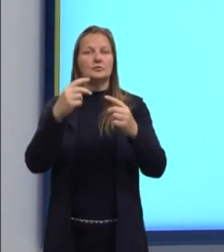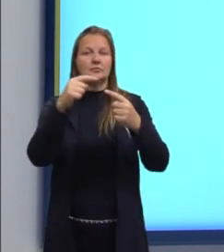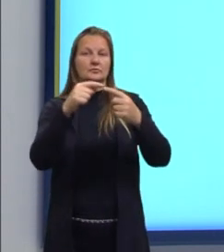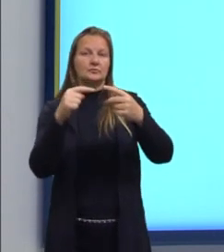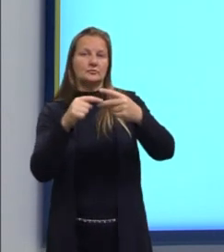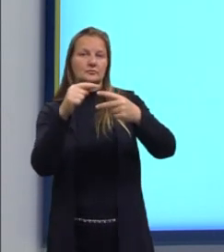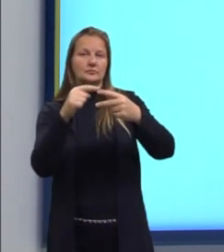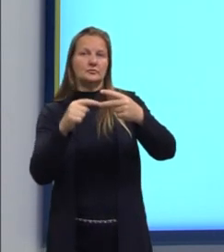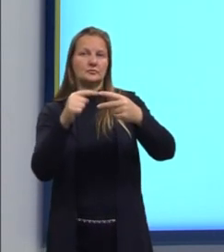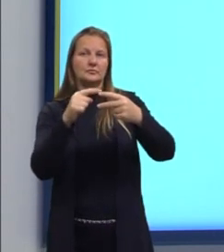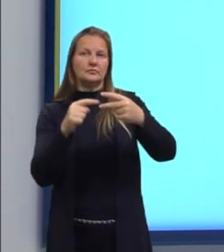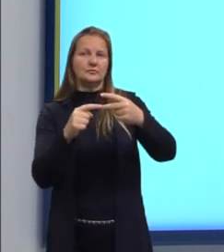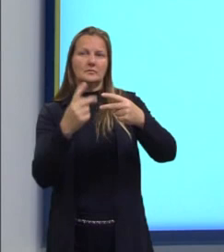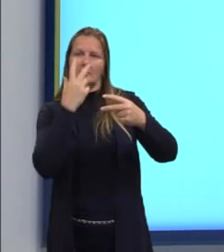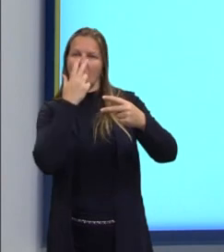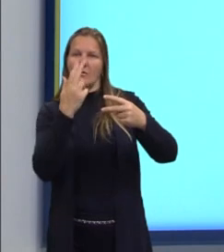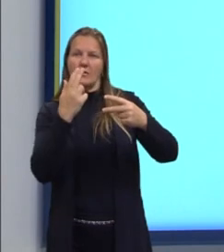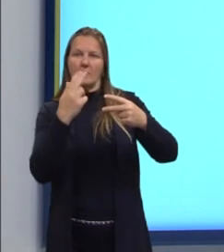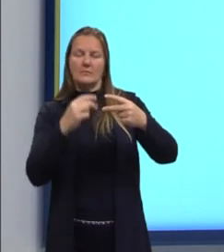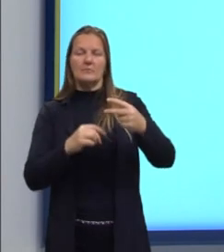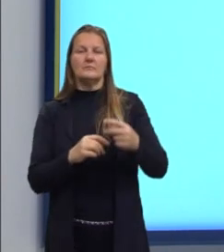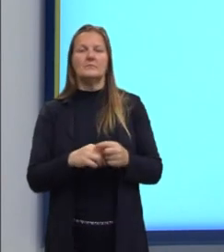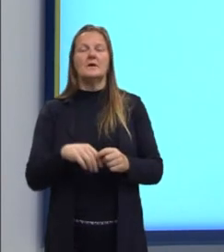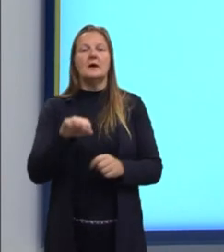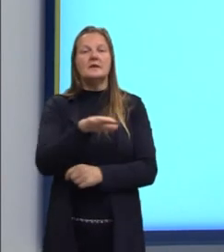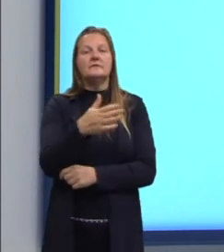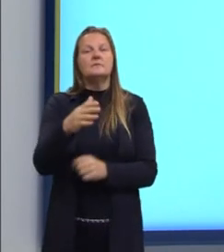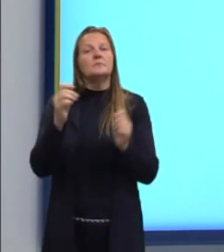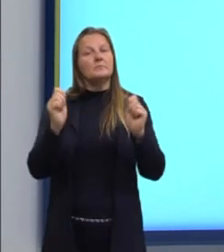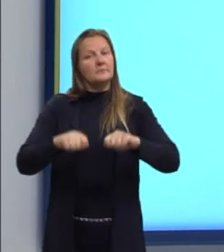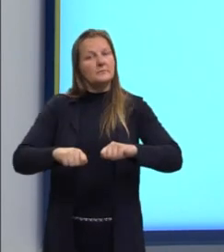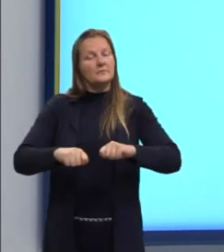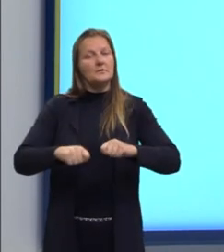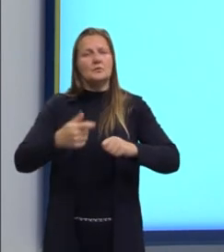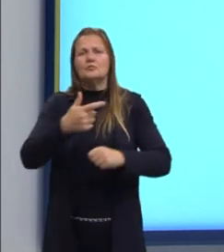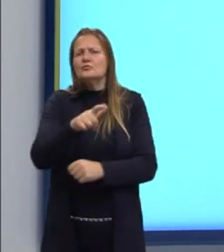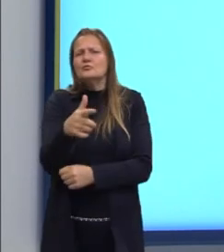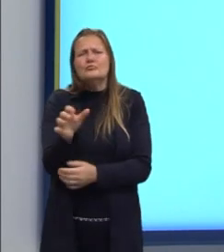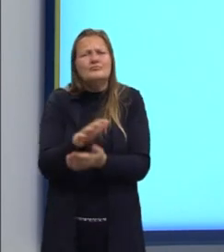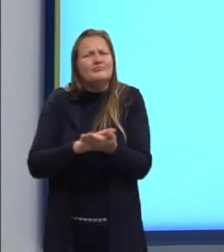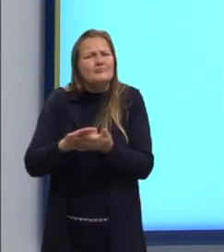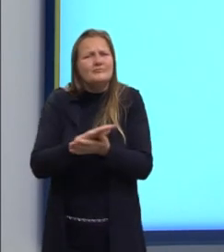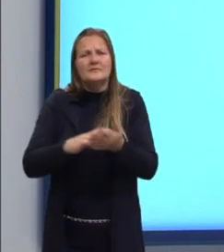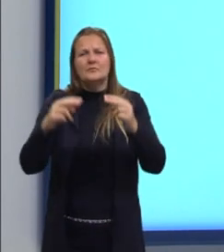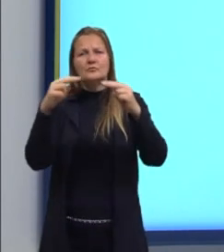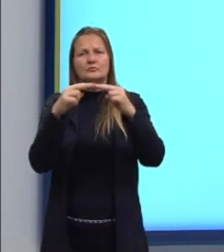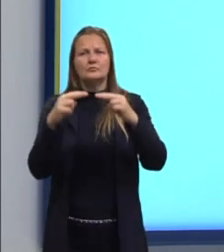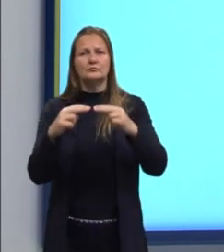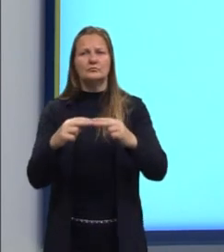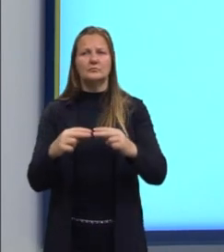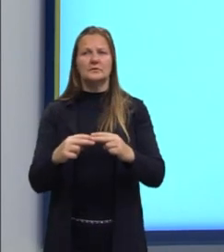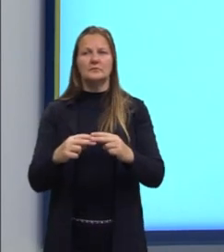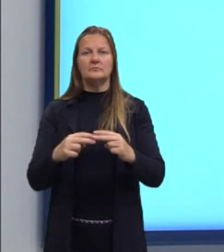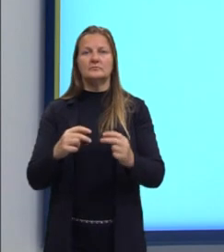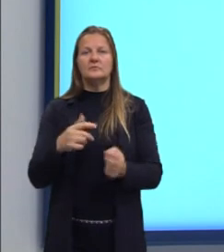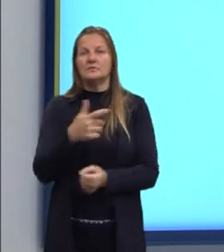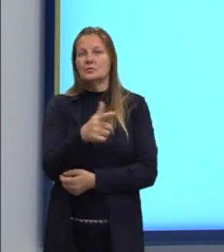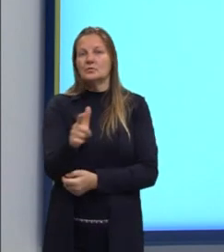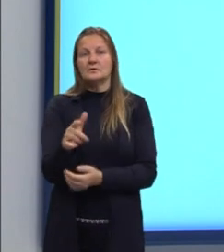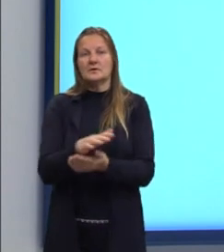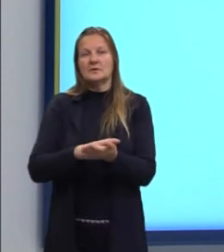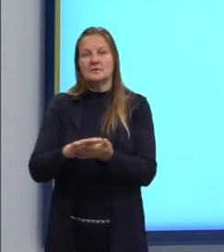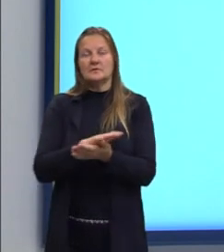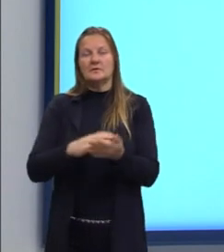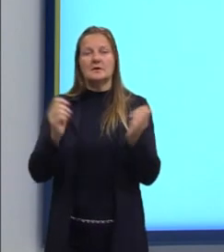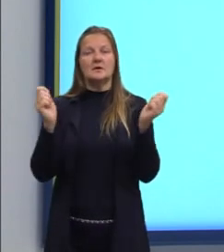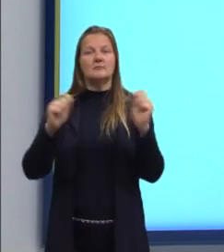equações ao mesmo tempo já em outros casos pode ser que não exista nenhum para ordenado que aí entra no nosso